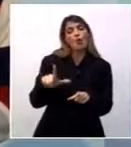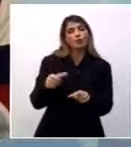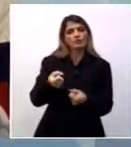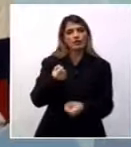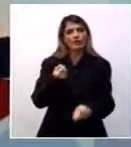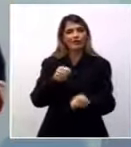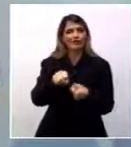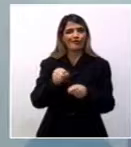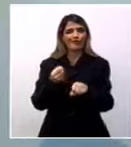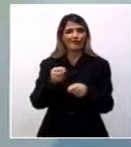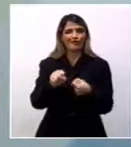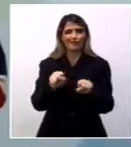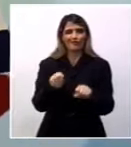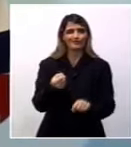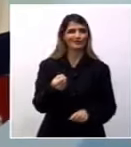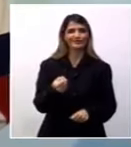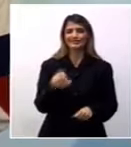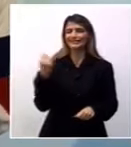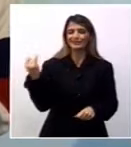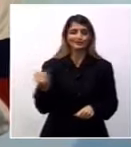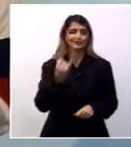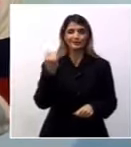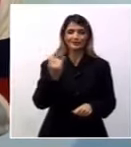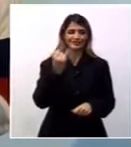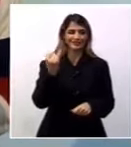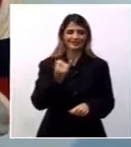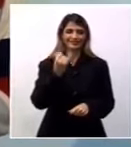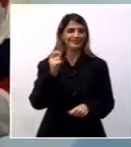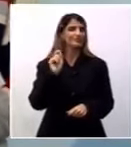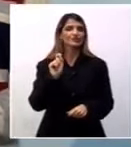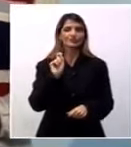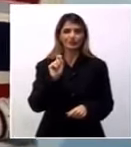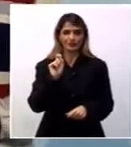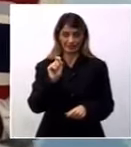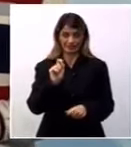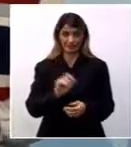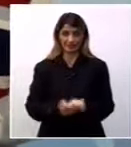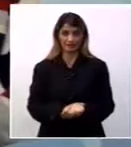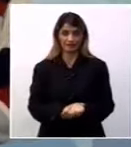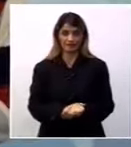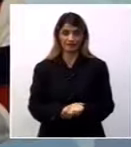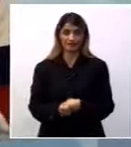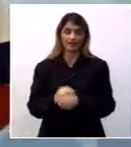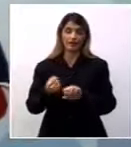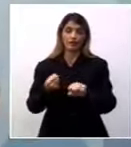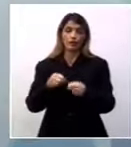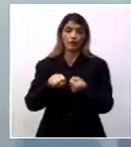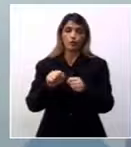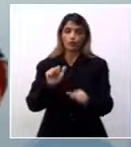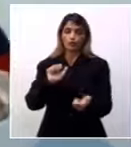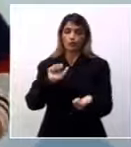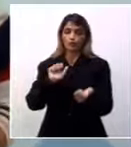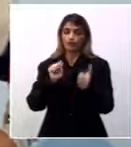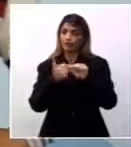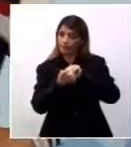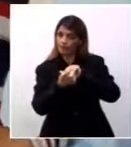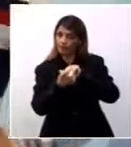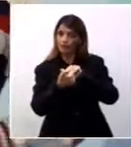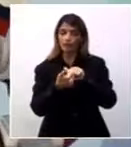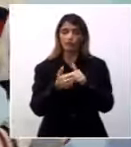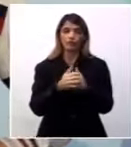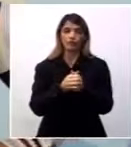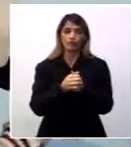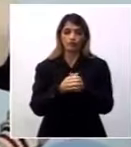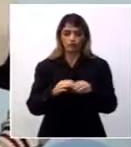desenvolvemos, muito, muito importante, que é o quê? Uma luta que nós adaptamos, em que você coloca